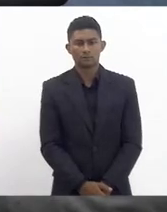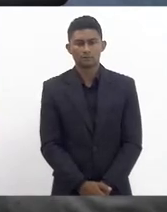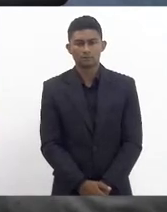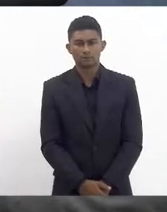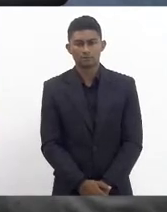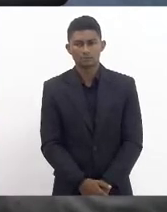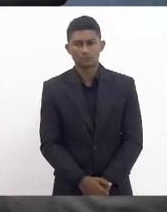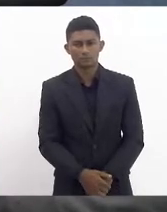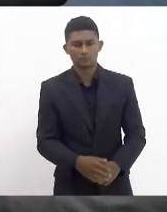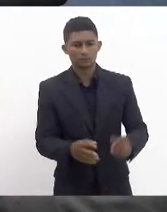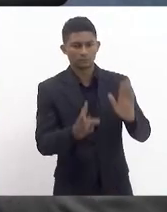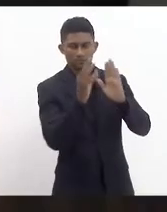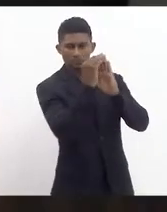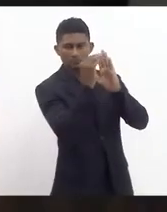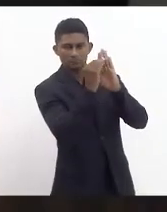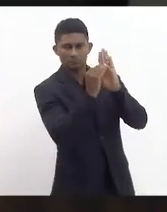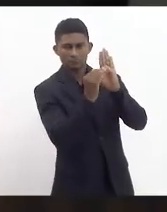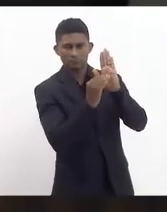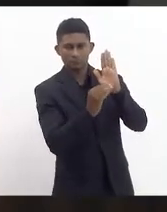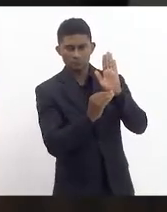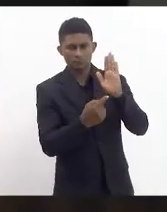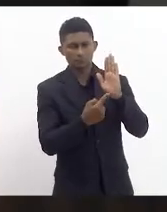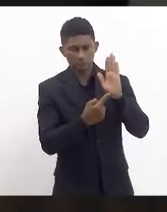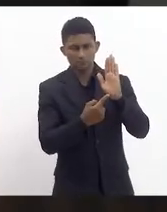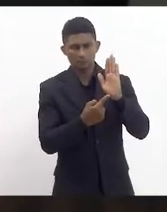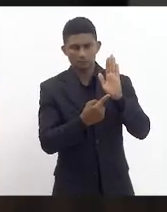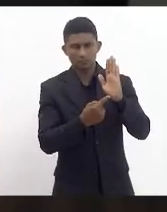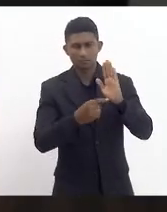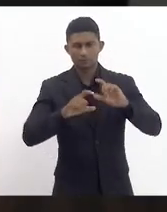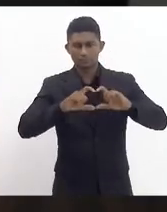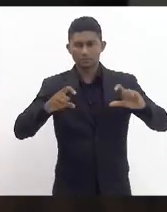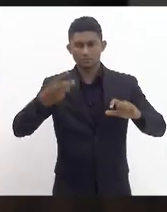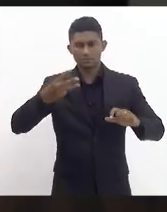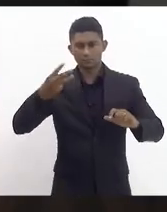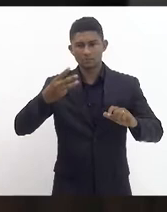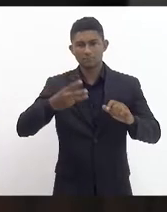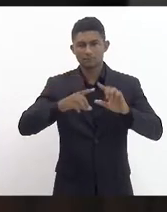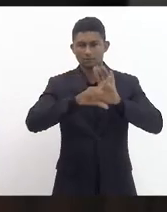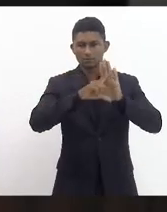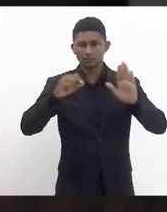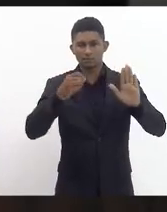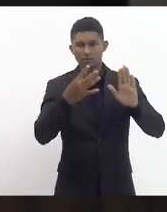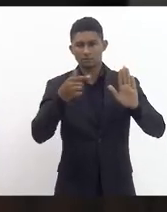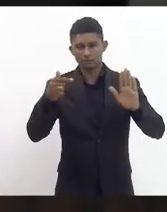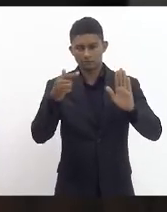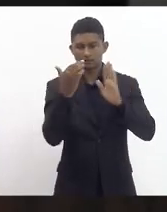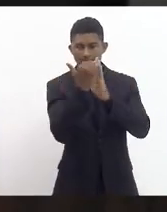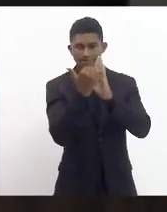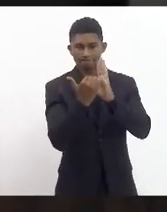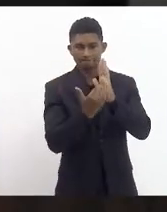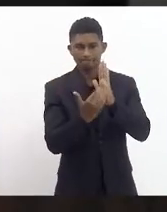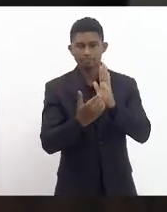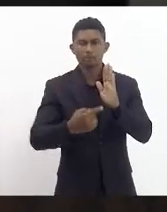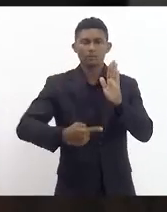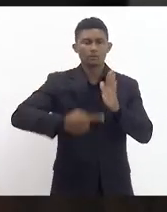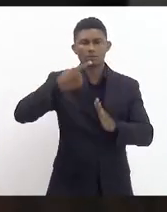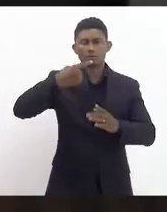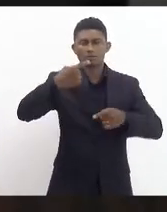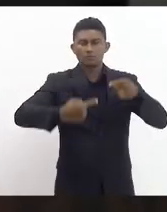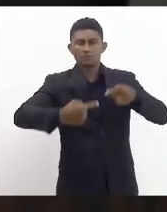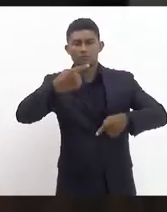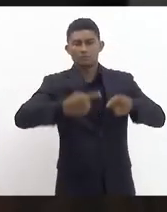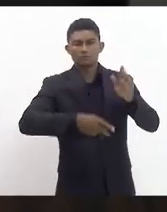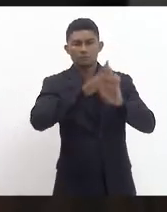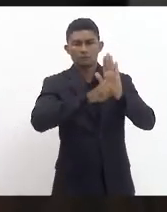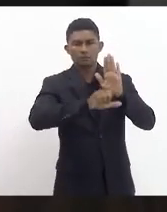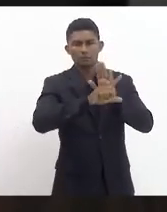Incluído na ordem do dia, de acordo com o parágrafo 3º do artigo 47 do Regimento Interno, em tramitação ordinária, em votação, em primeira discussão,